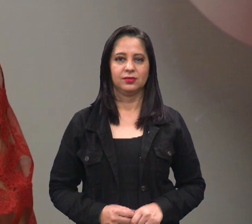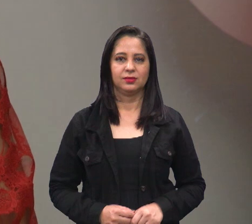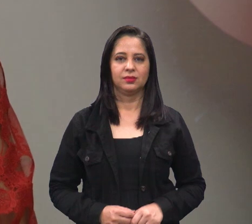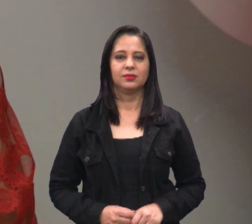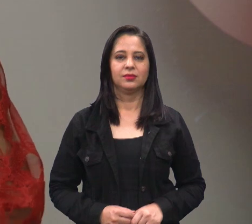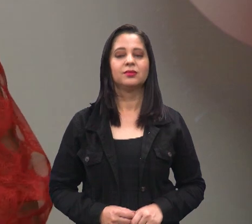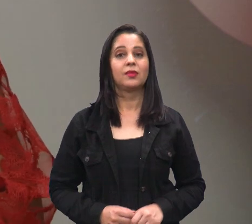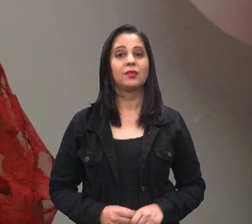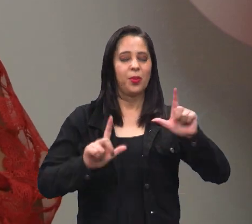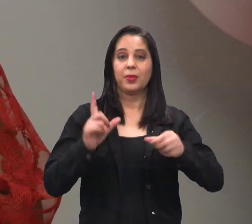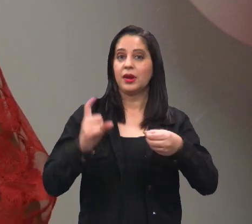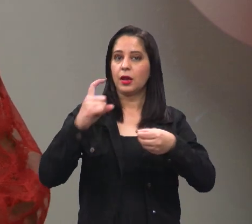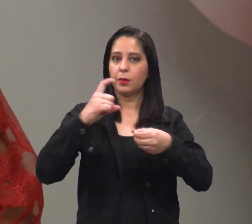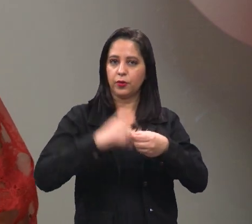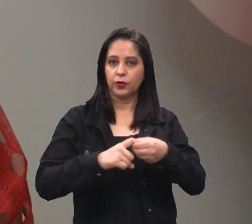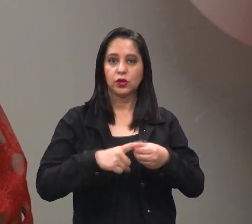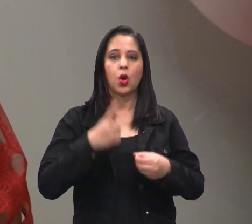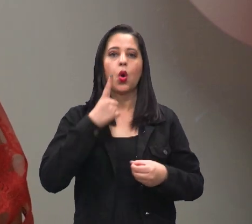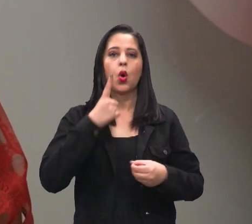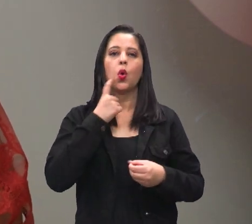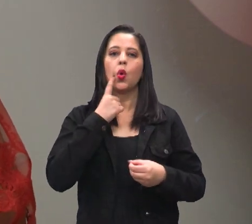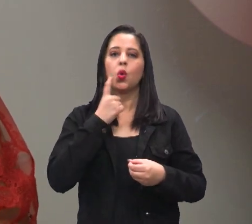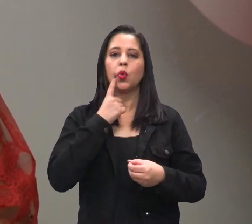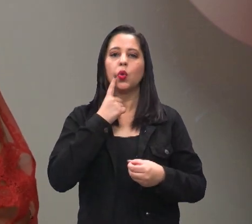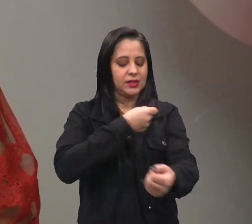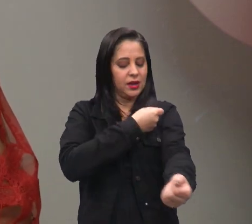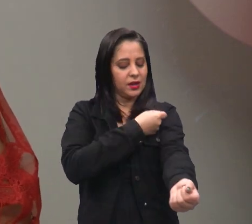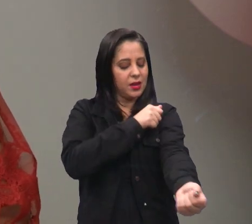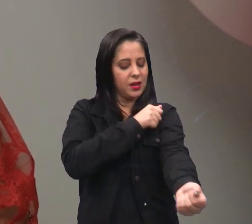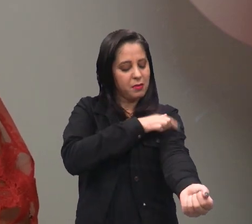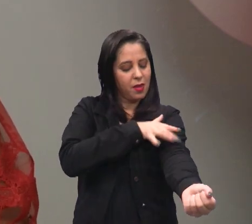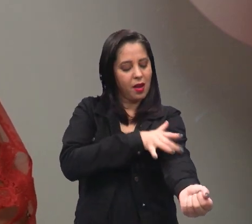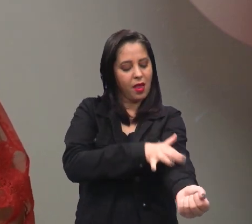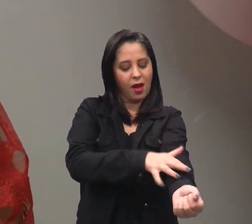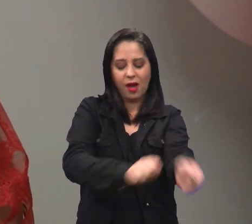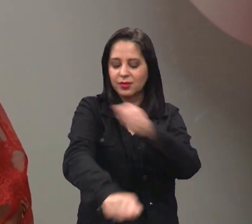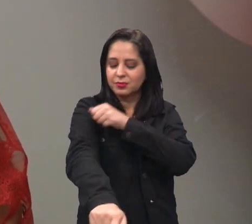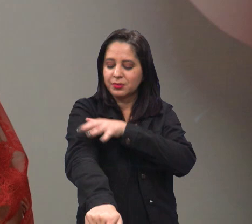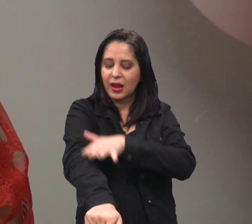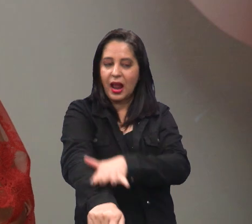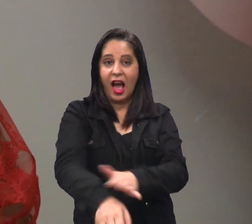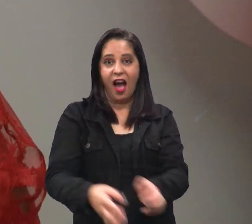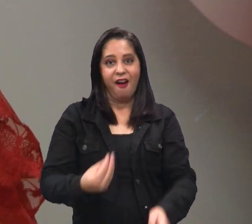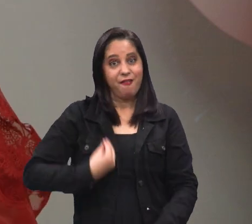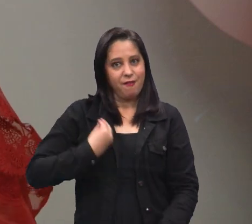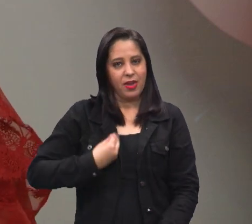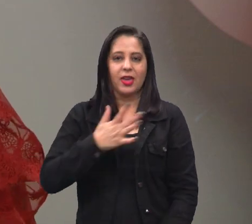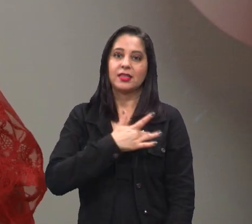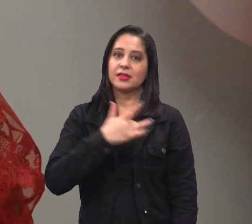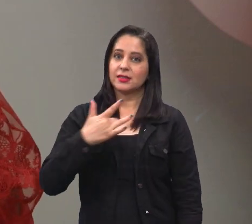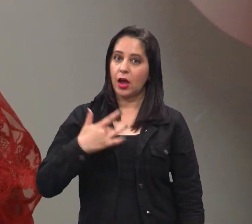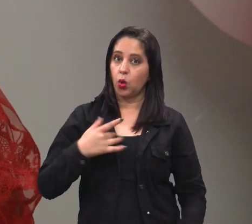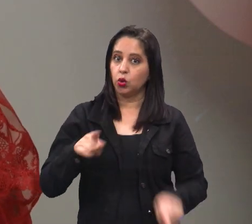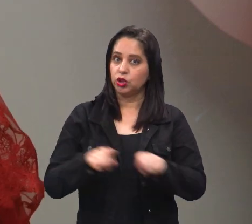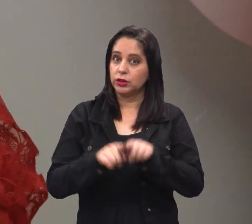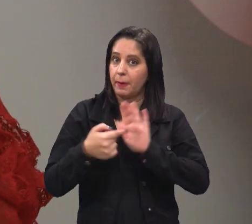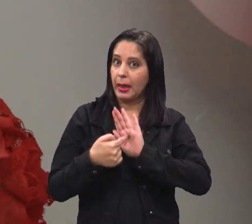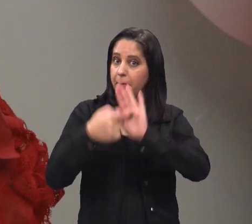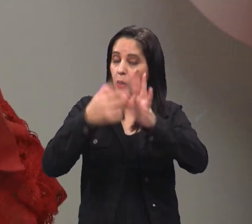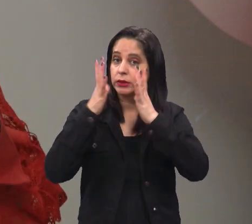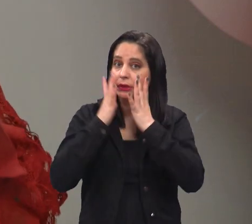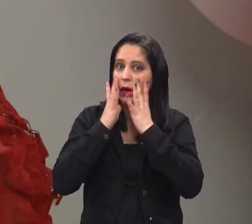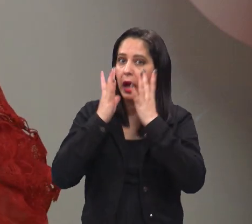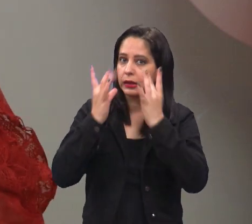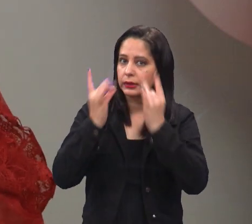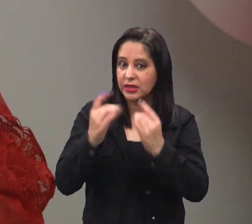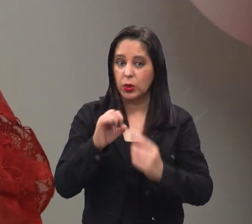Estamos de volta. O sangue que corre em nossas veias carrega vida, saúde e também sinais de alerta. Quando algo